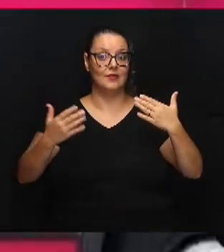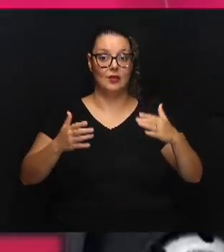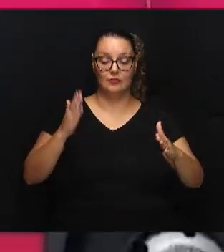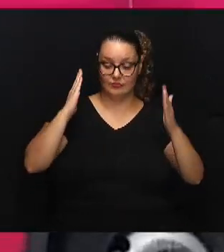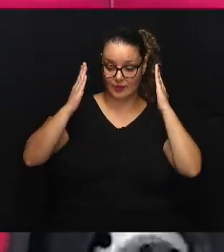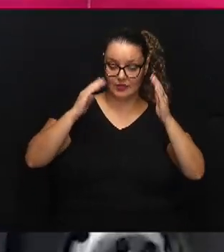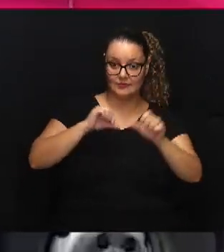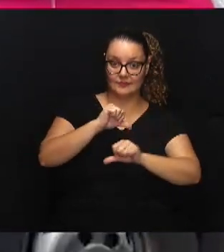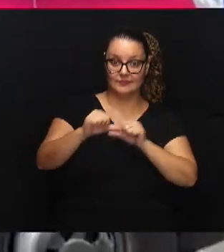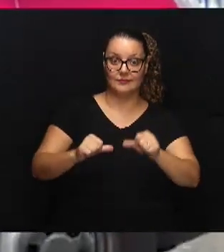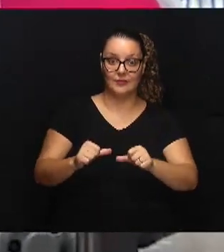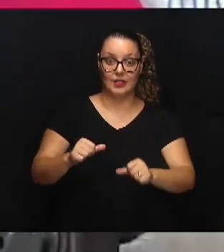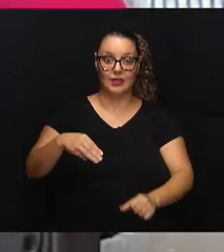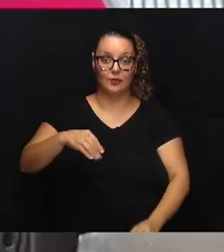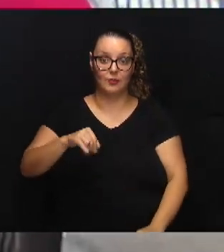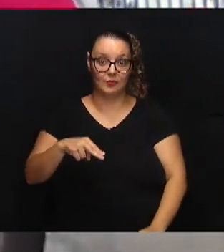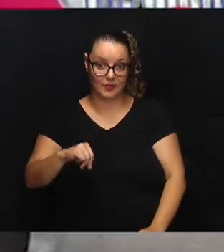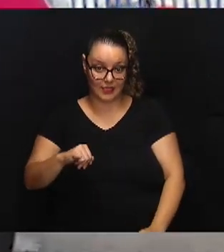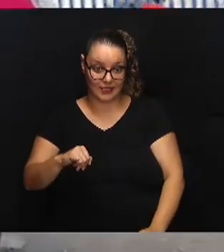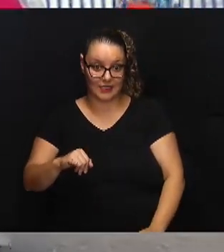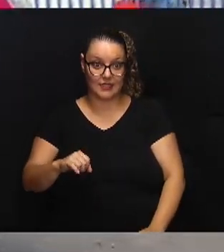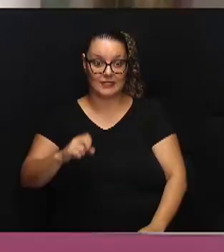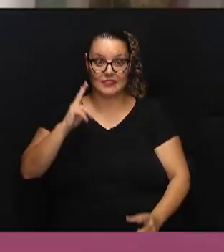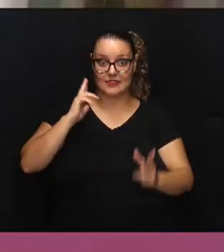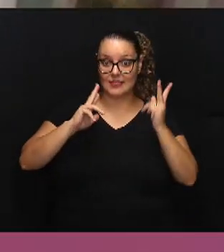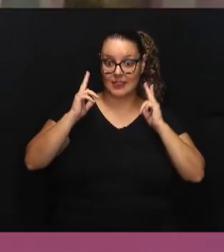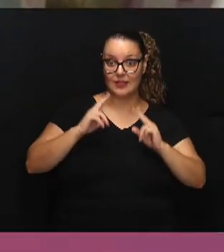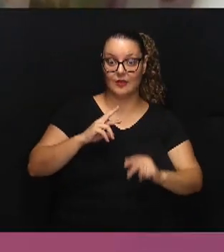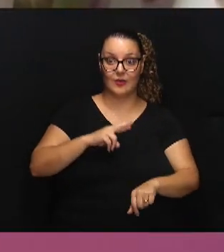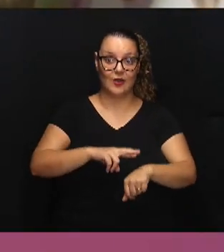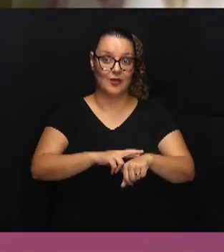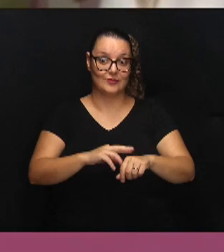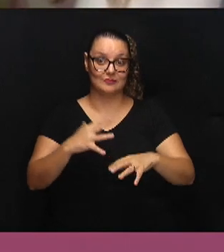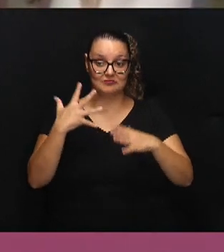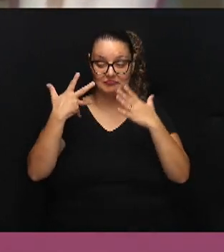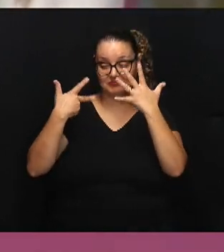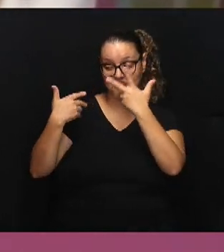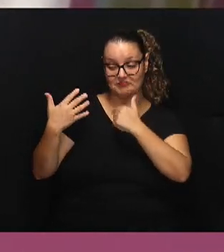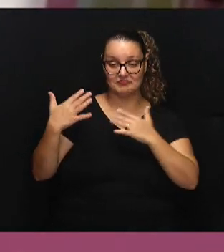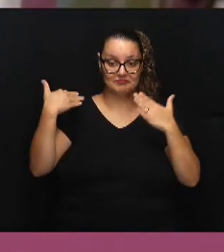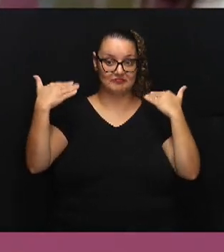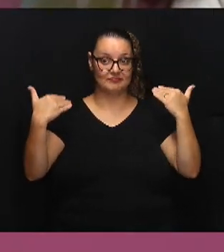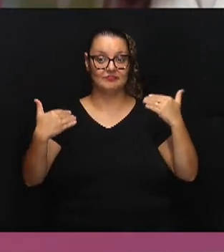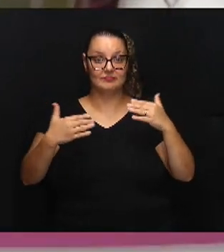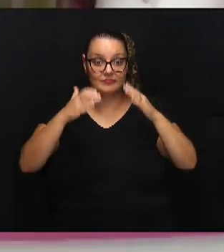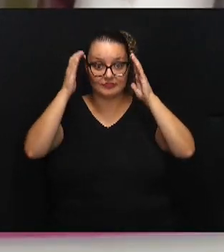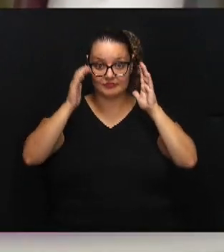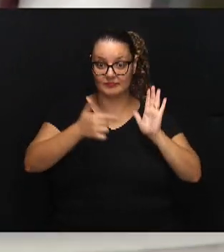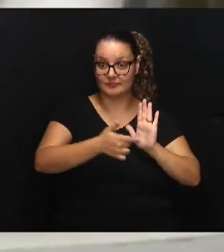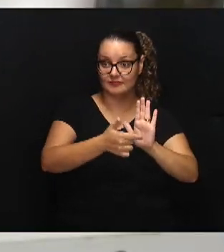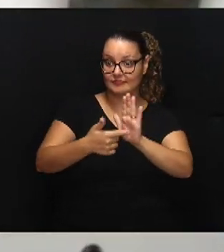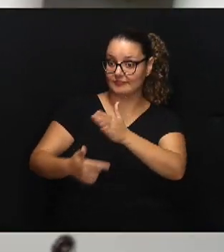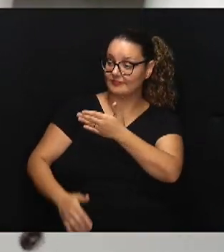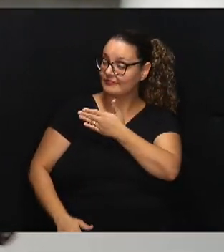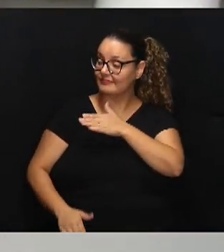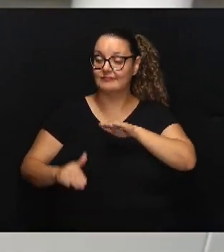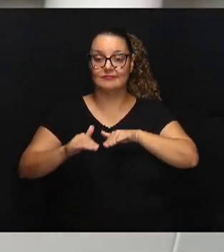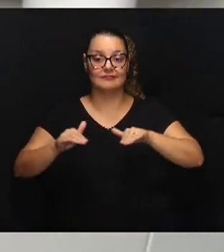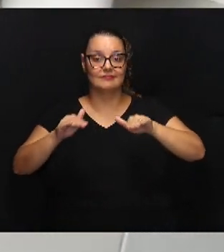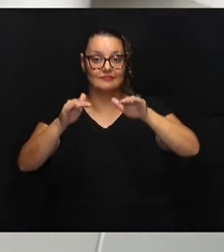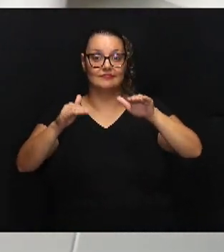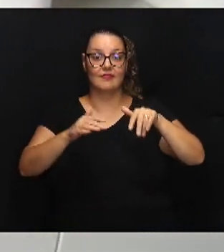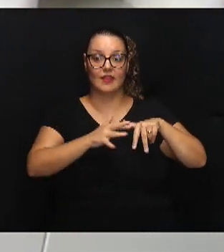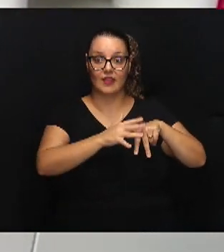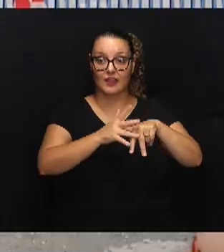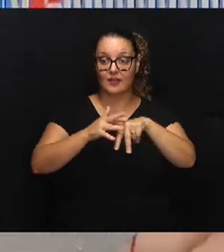em um mini salão rosa, todo estiloso, onde as perucas ficam expostas em prateleiras e os